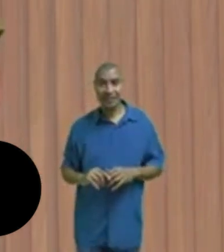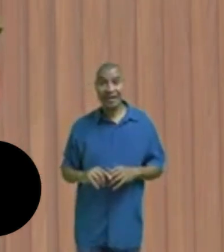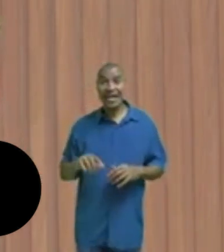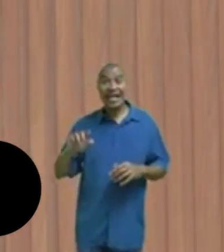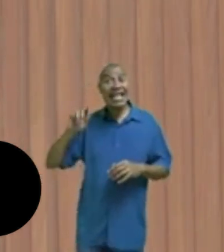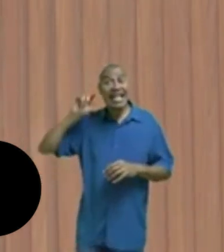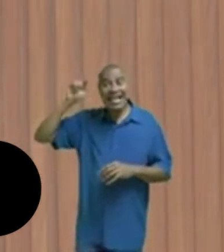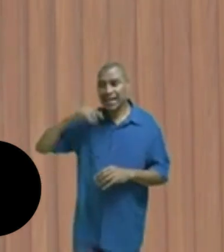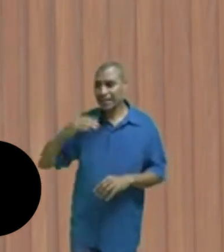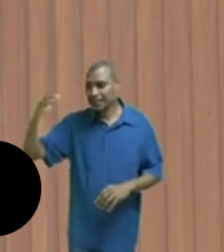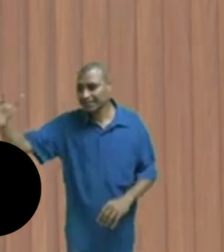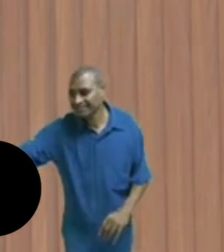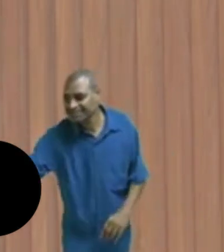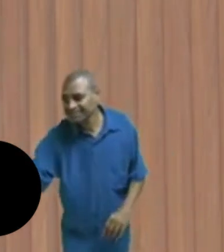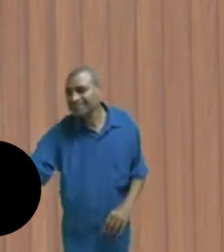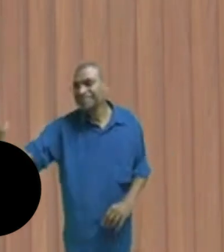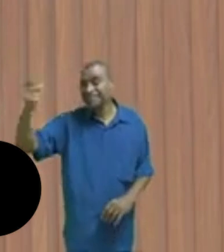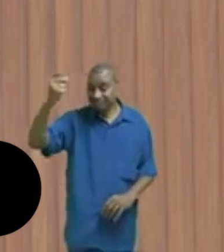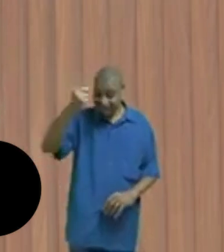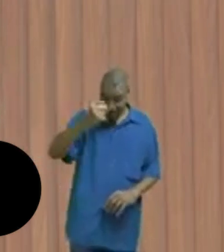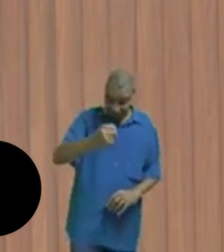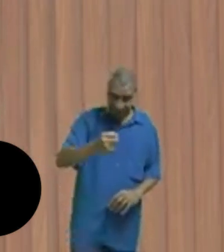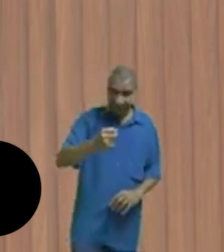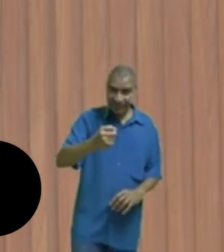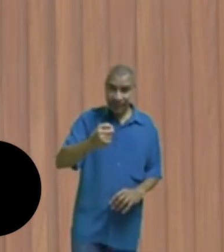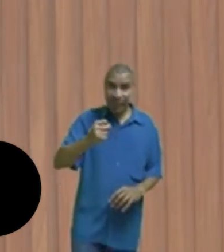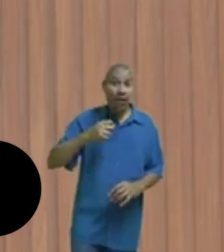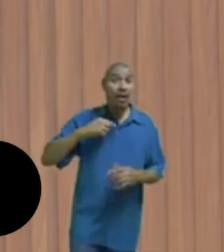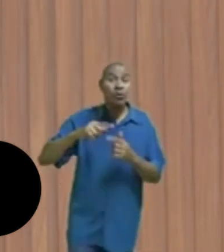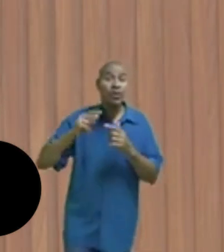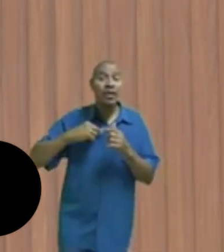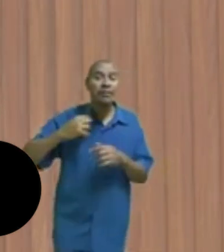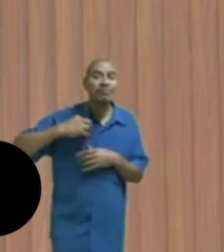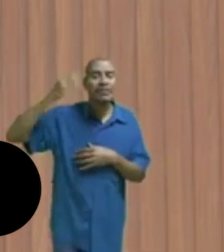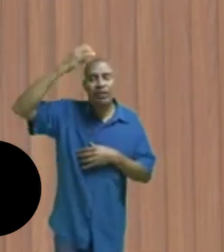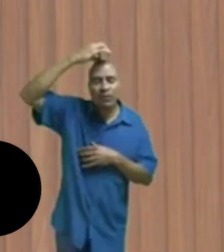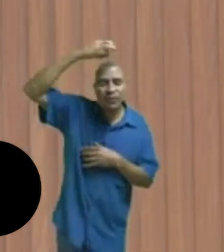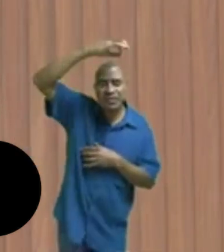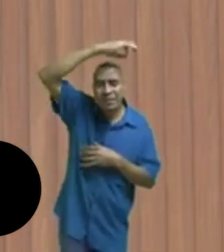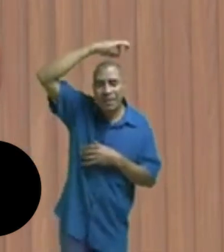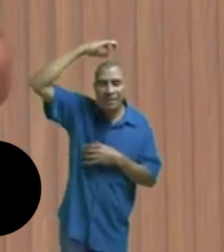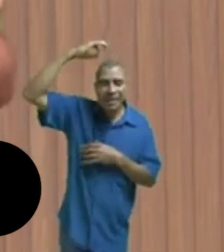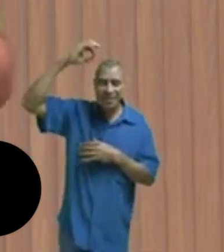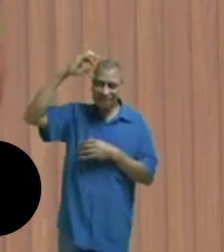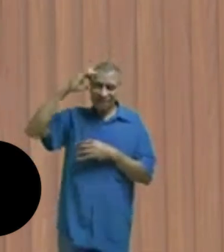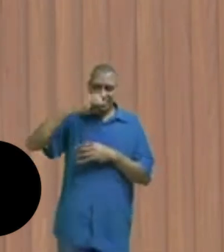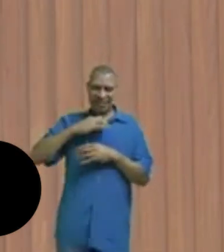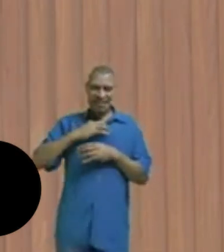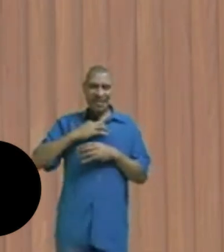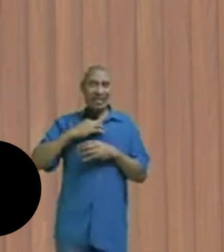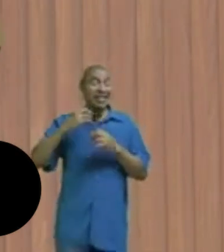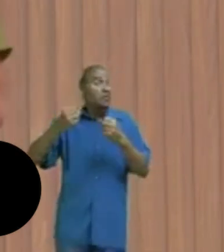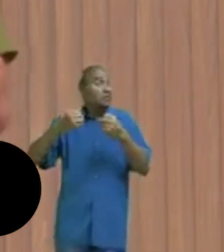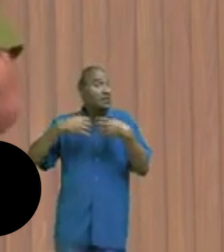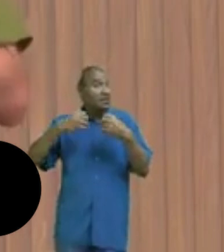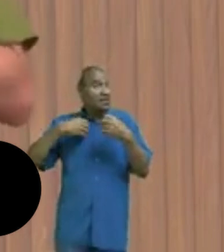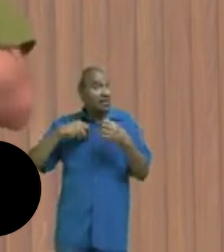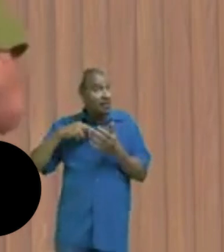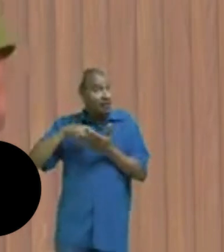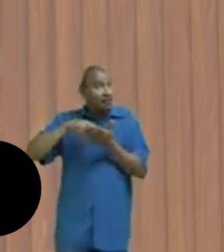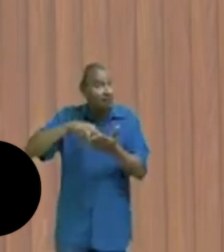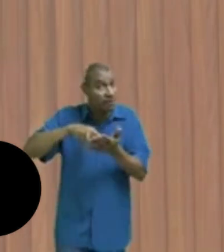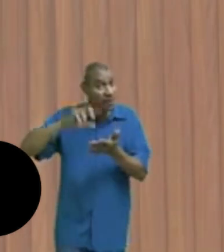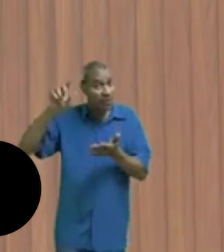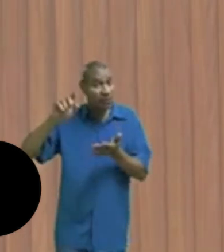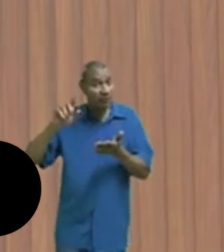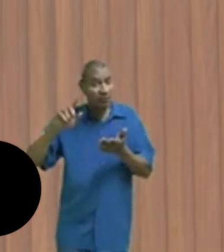Esta convicção, que só o Espírito Santo pode dar, é que produz em nós a verdadeira adoração, porque a adoração nunca teve a ver